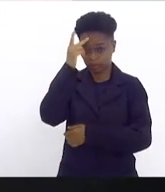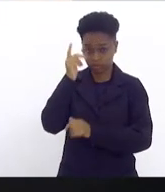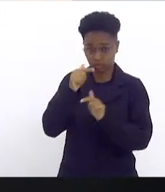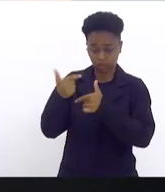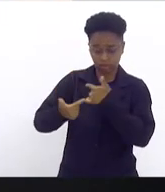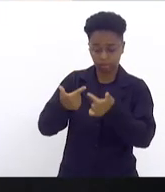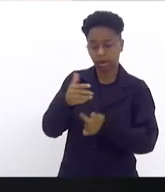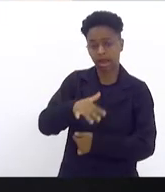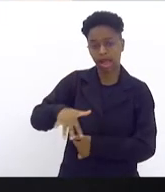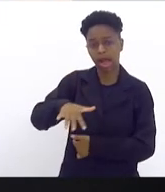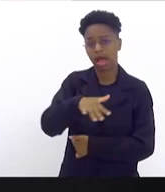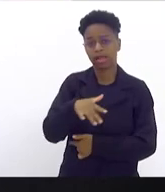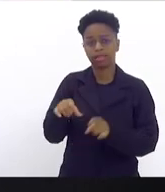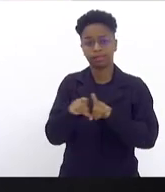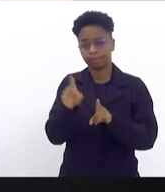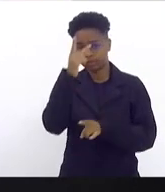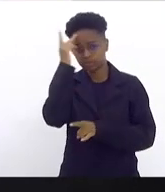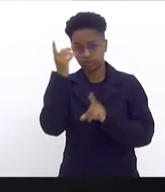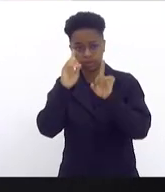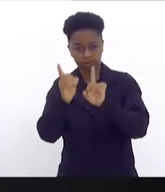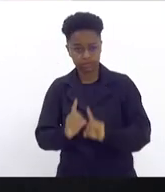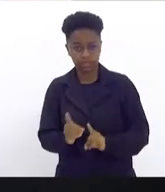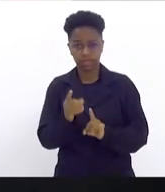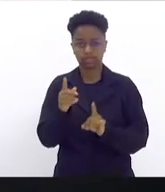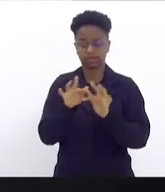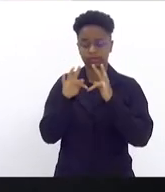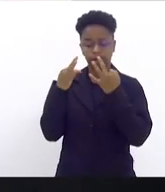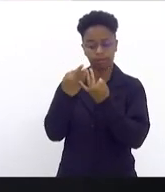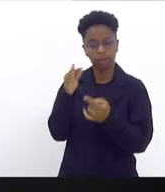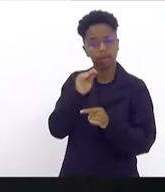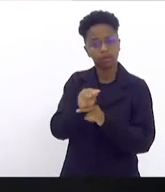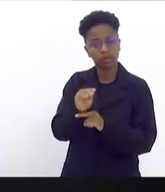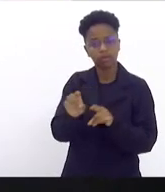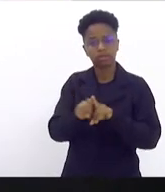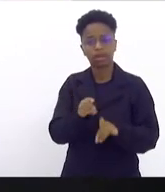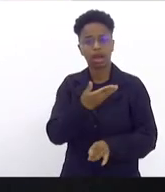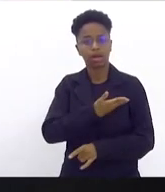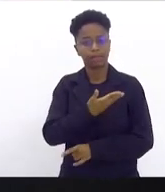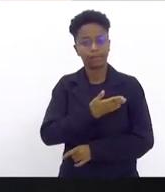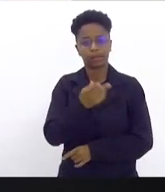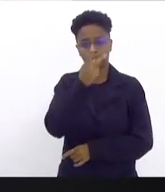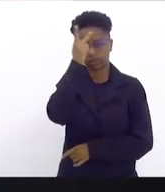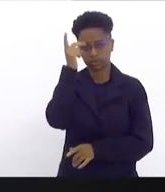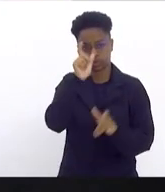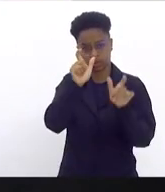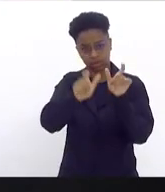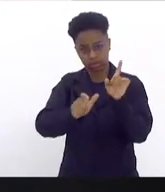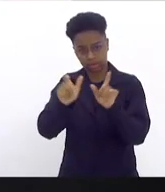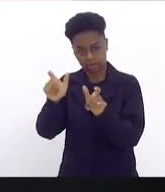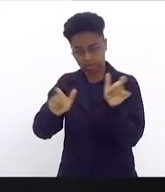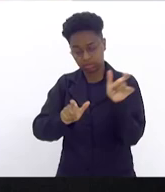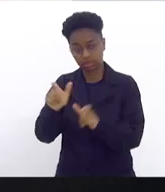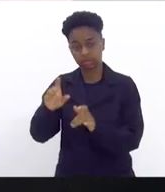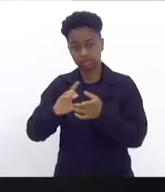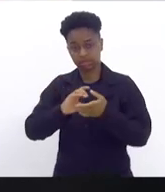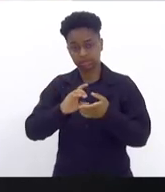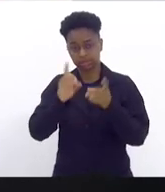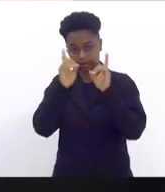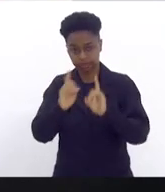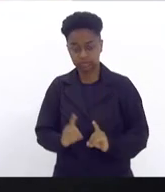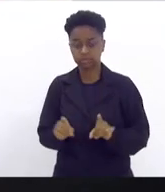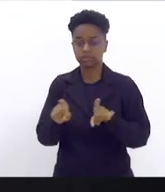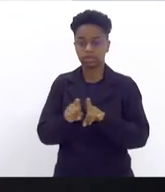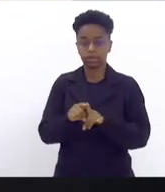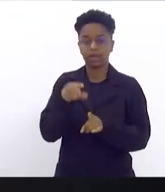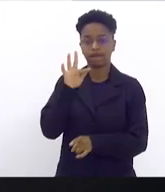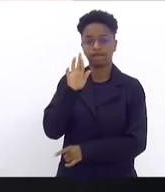com deficiência, todos os pais, cuidadores, amigos de pessoas com deficiências, na figura do deputado Fred Pacheco, maior